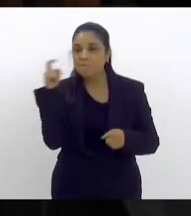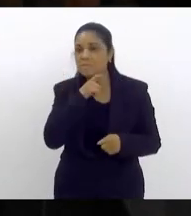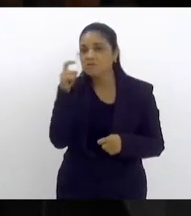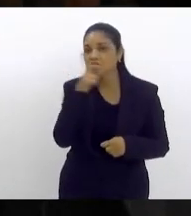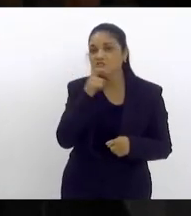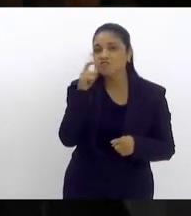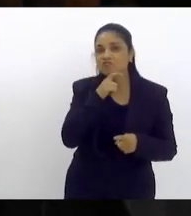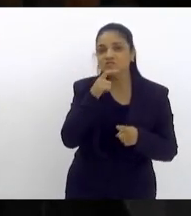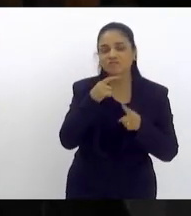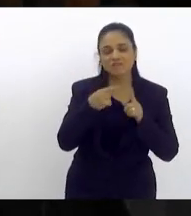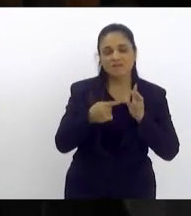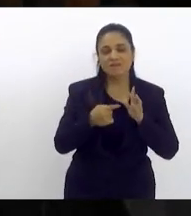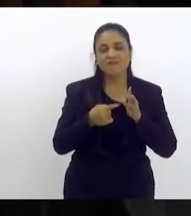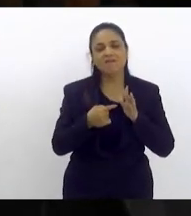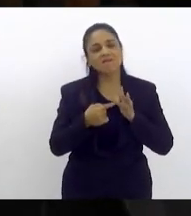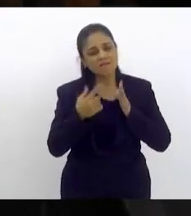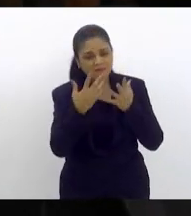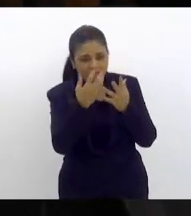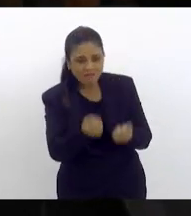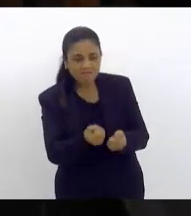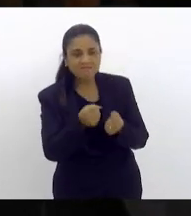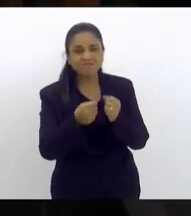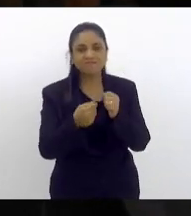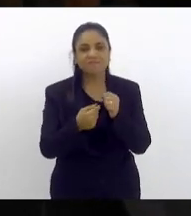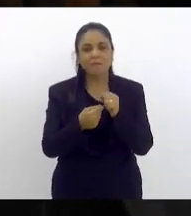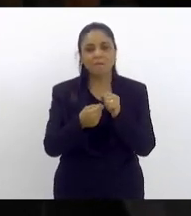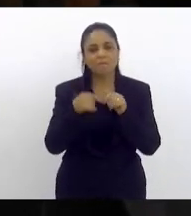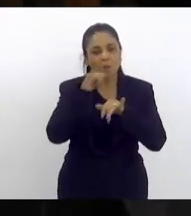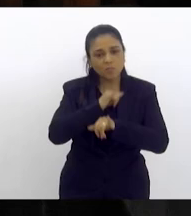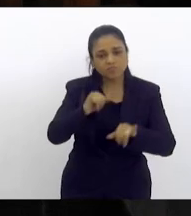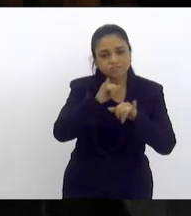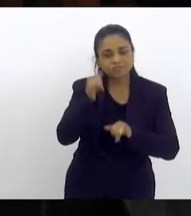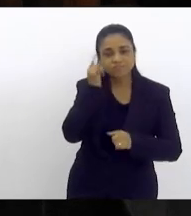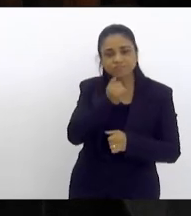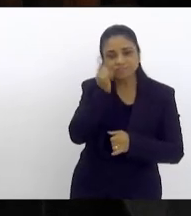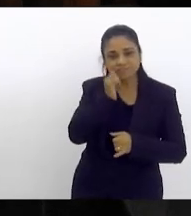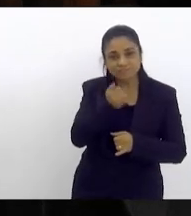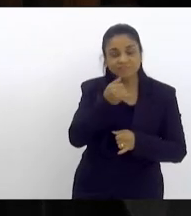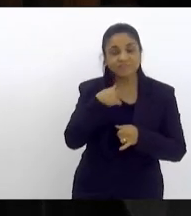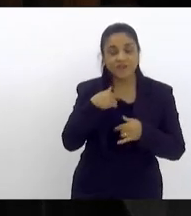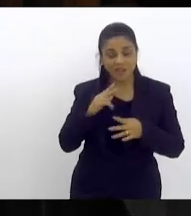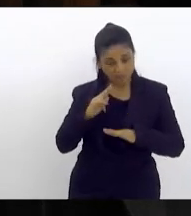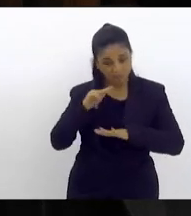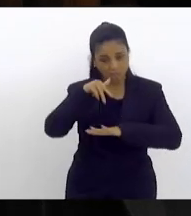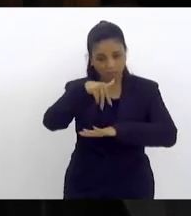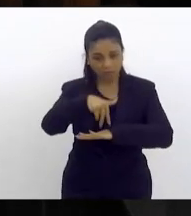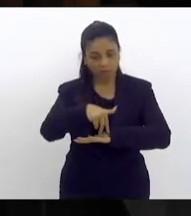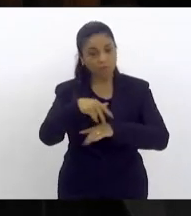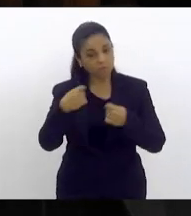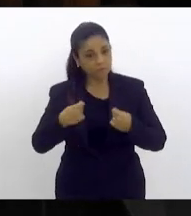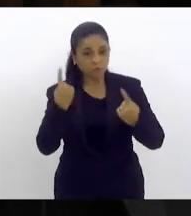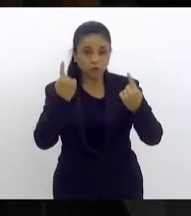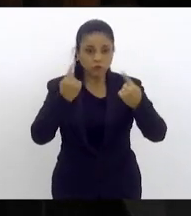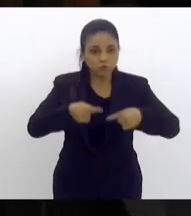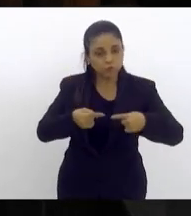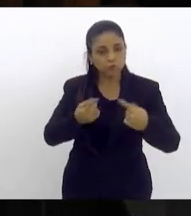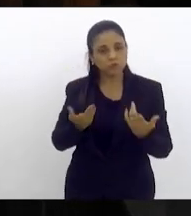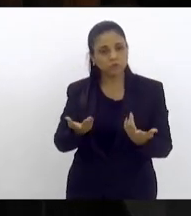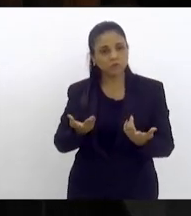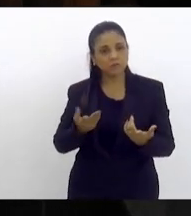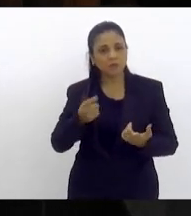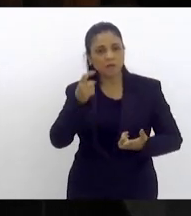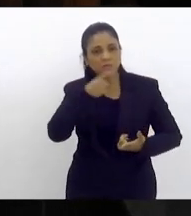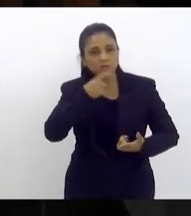que eles insistem Criar e adotar como narrativa E aí nos cabe obviamente vir refutar o tempo inteiro Essas